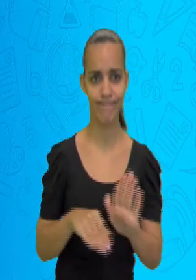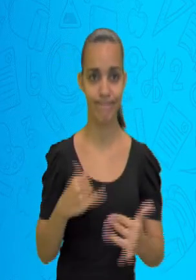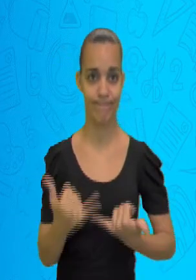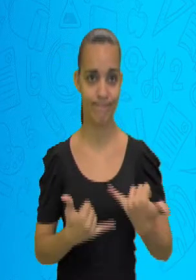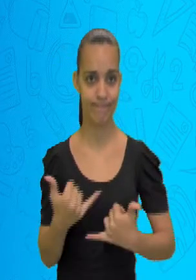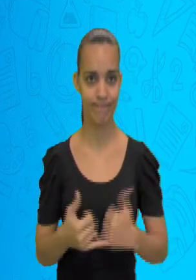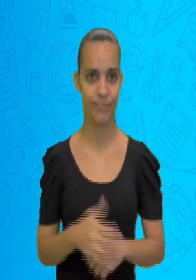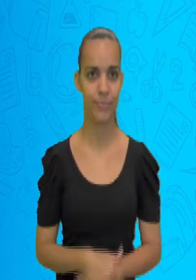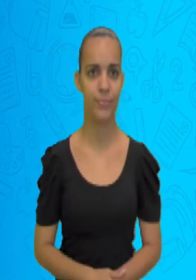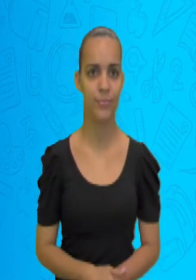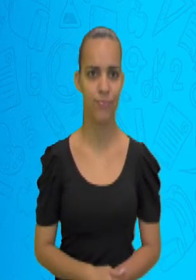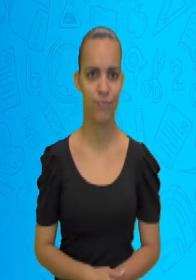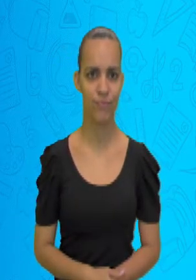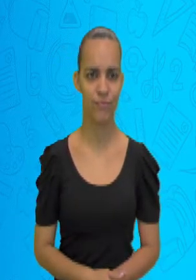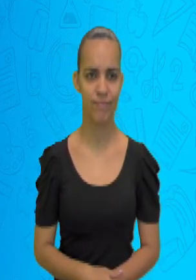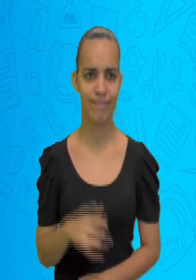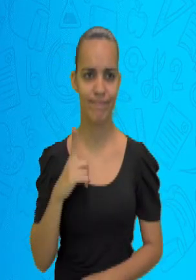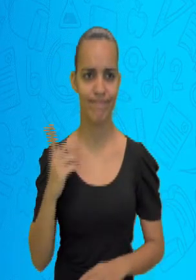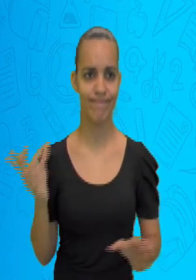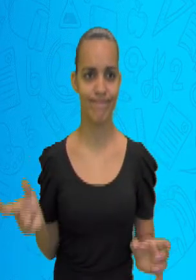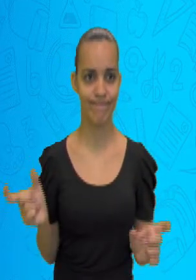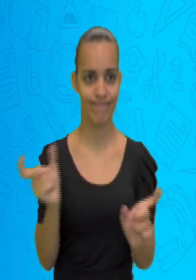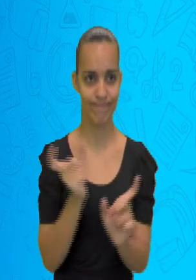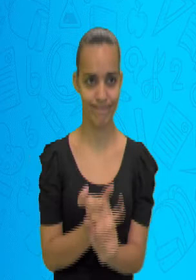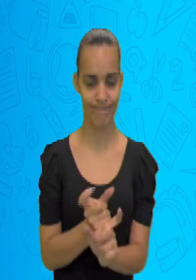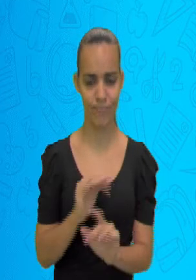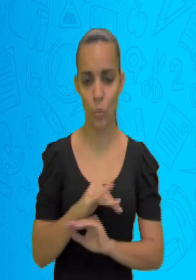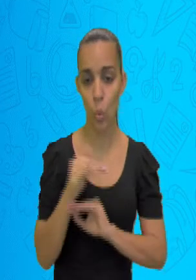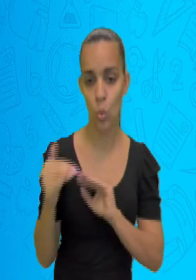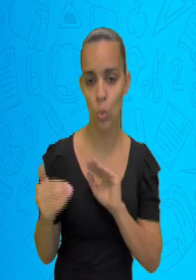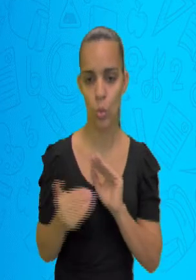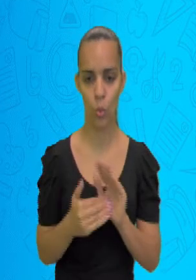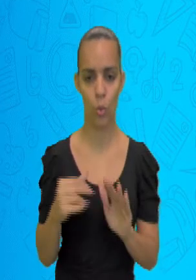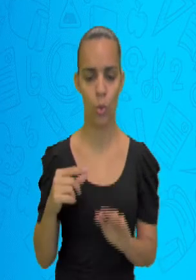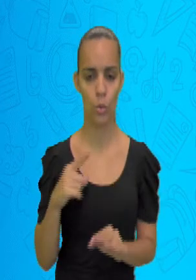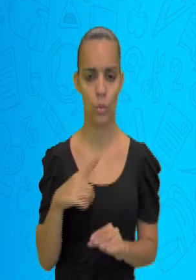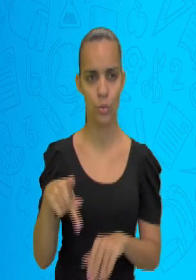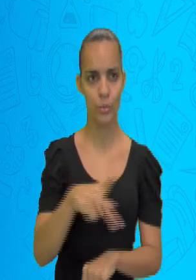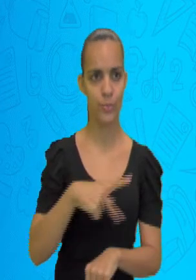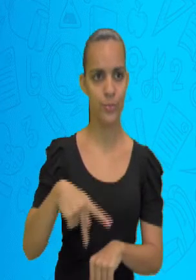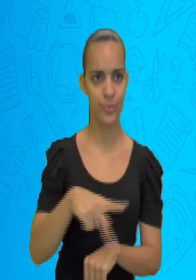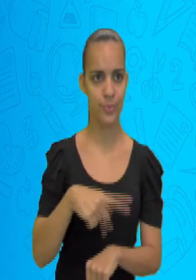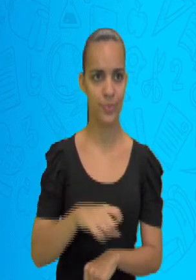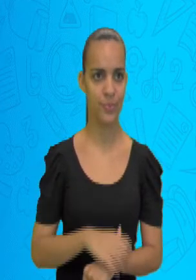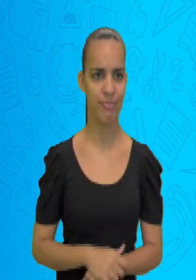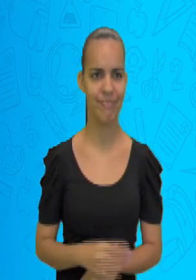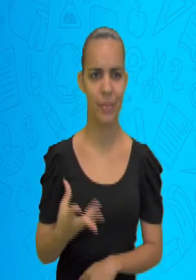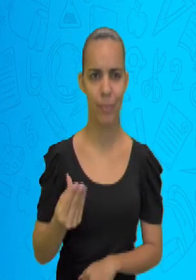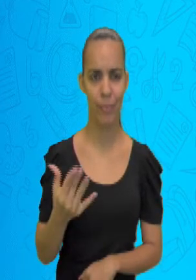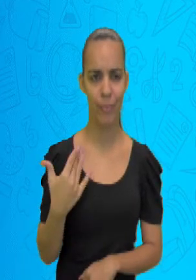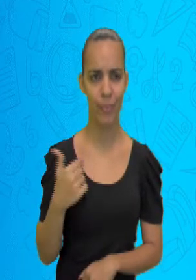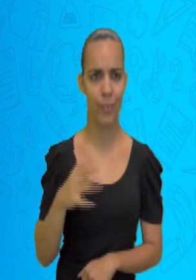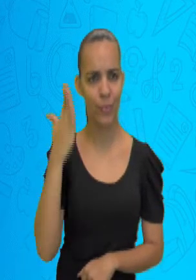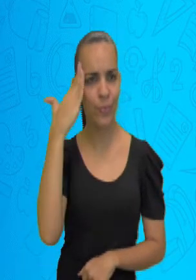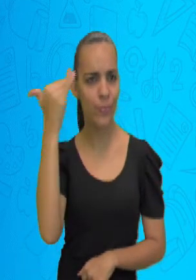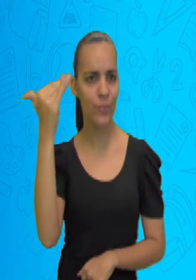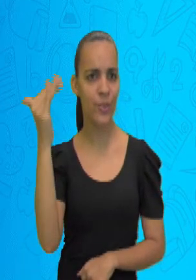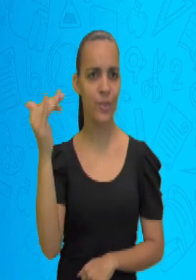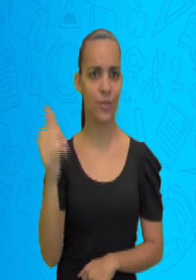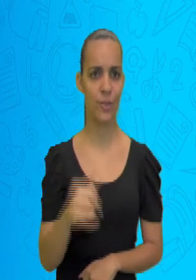brincadeira, difundida em todo o país. Era muito popular e de